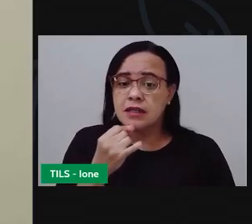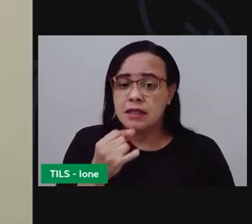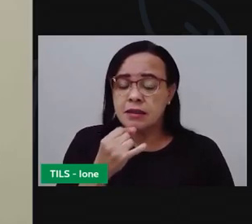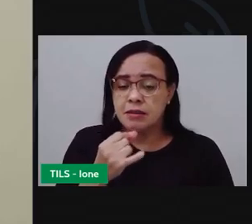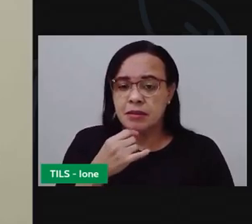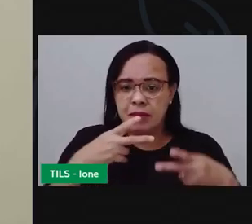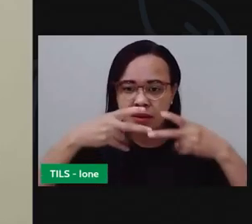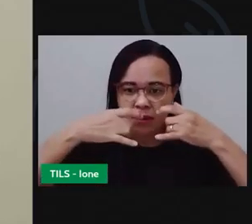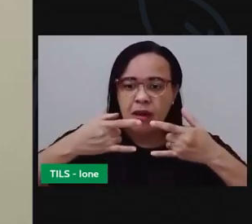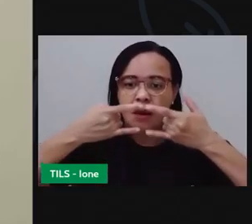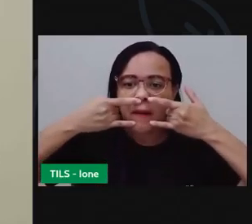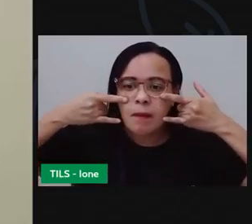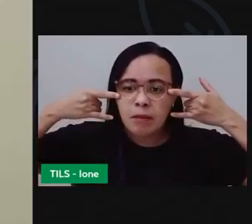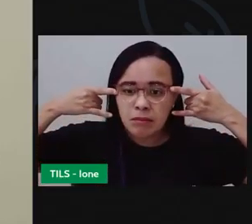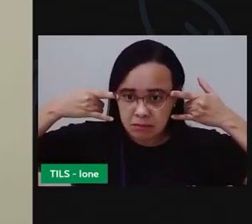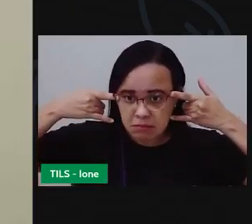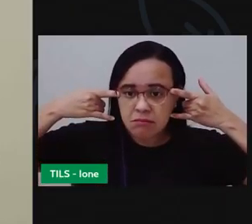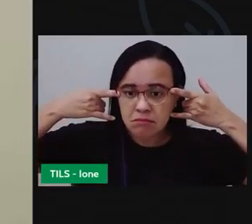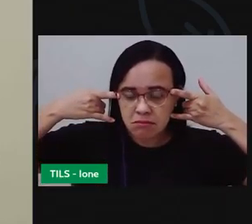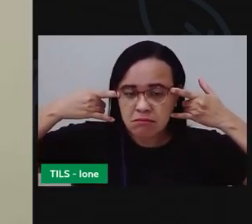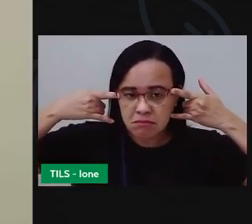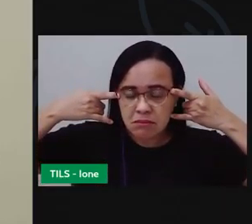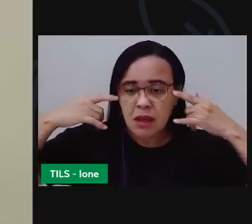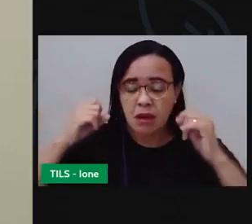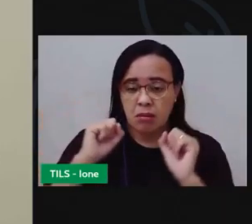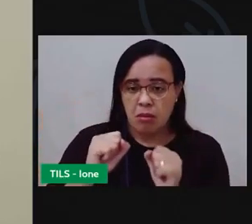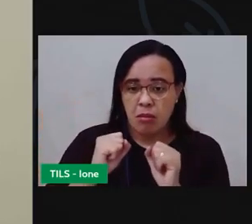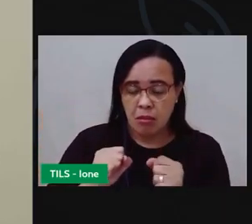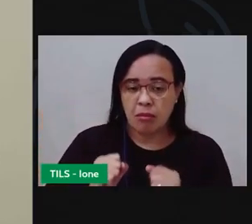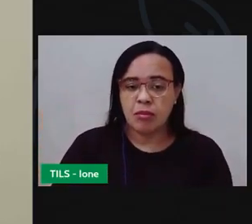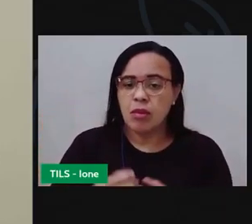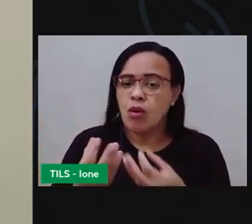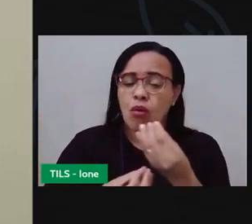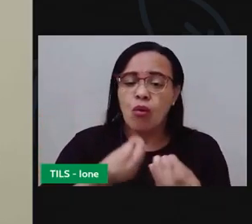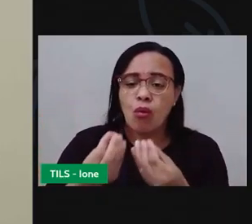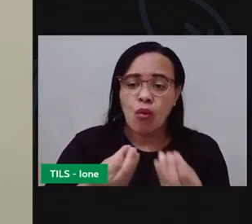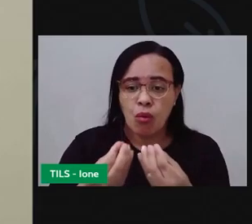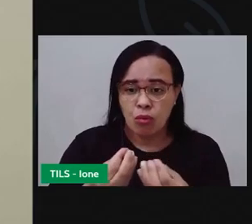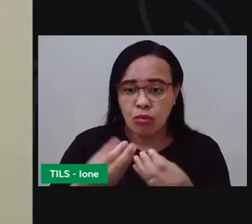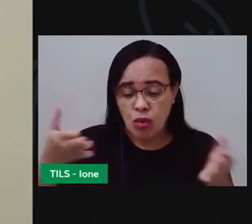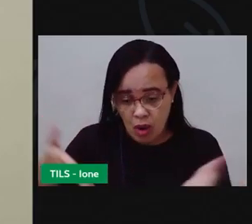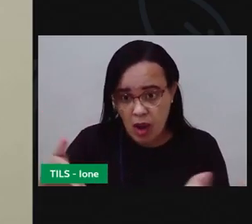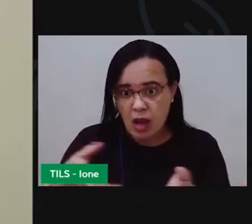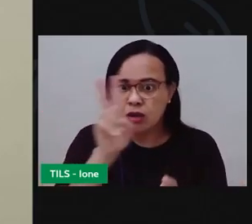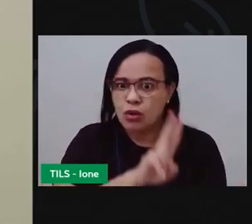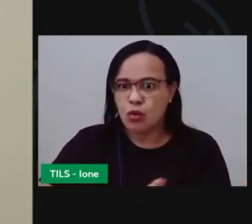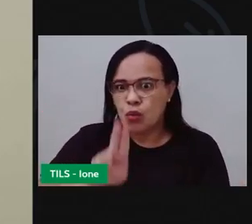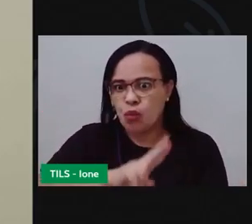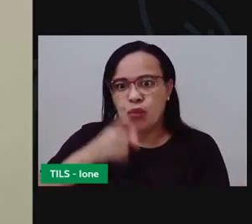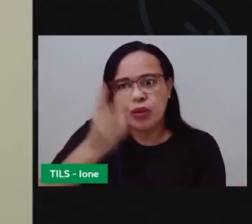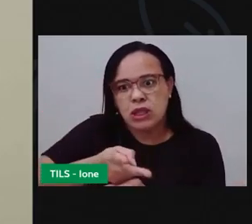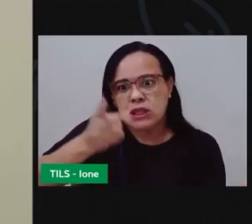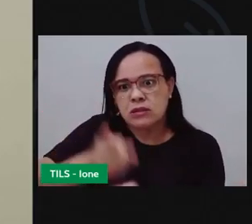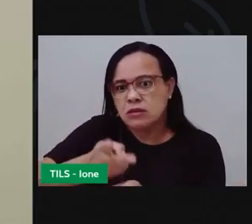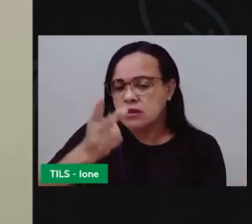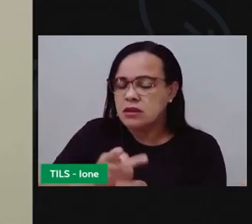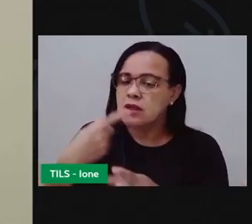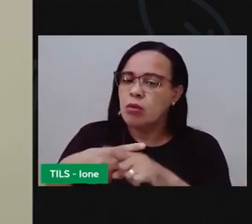uma máscara que é feita em tecido de algodão, né? Esse objeto que a gente está utilizando tanto nesse período da